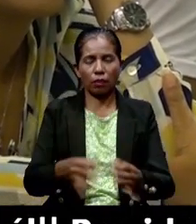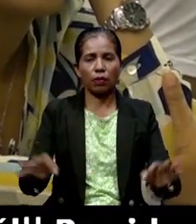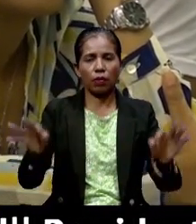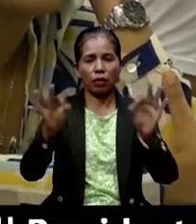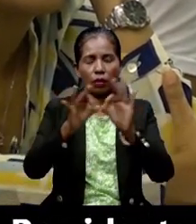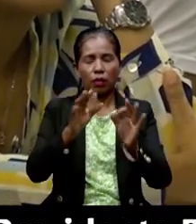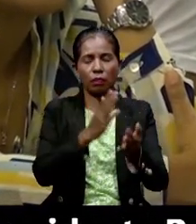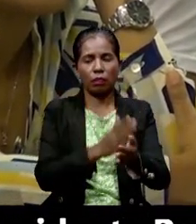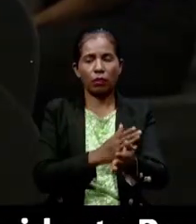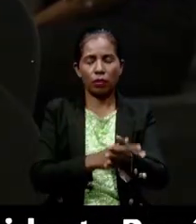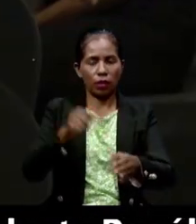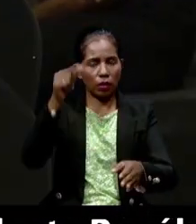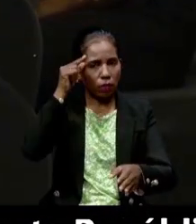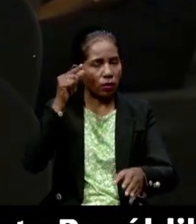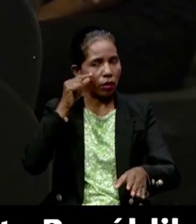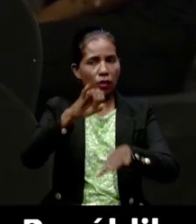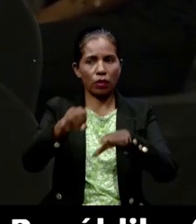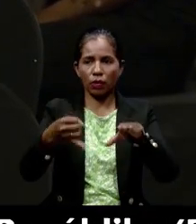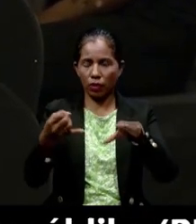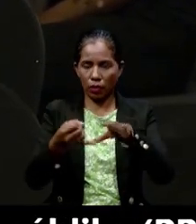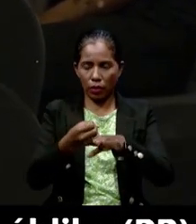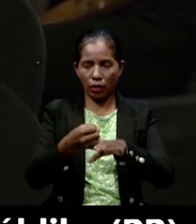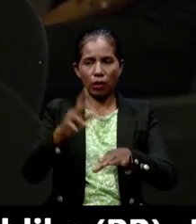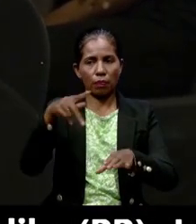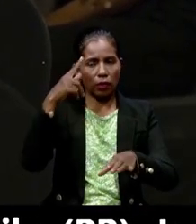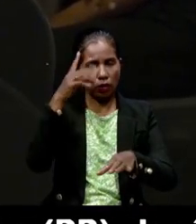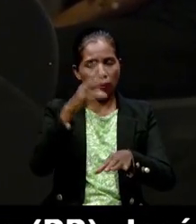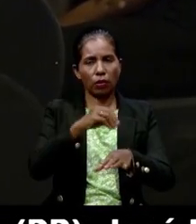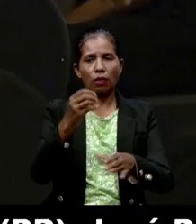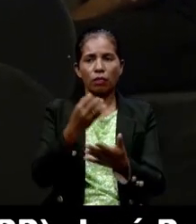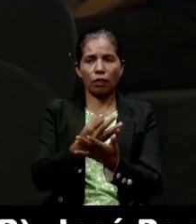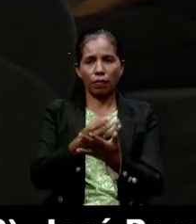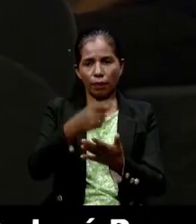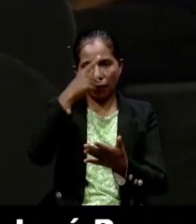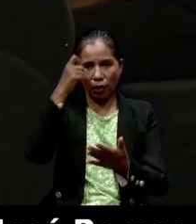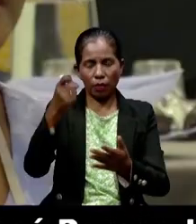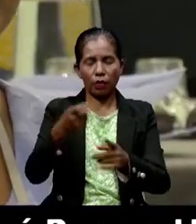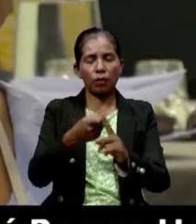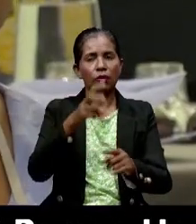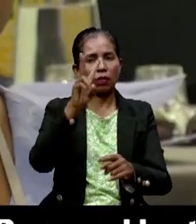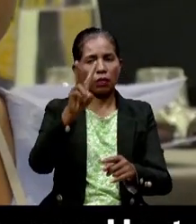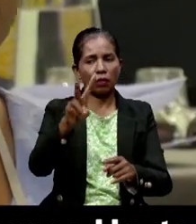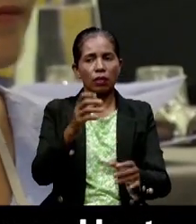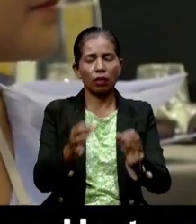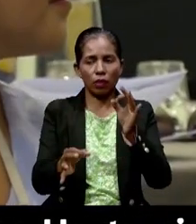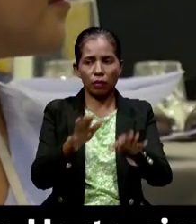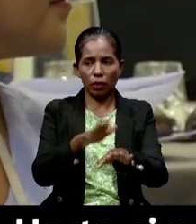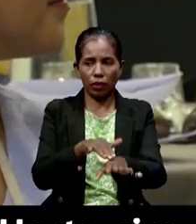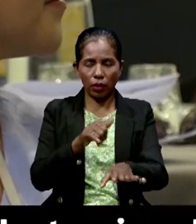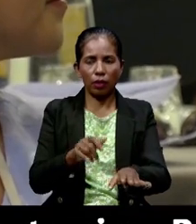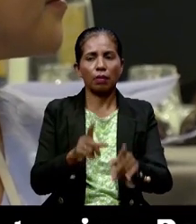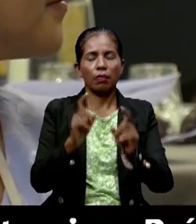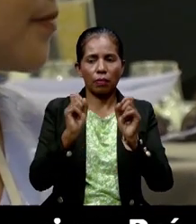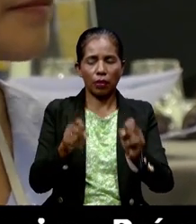ba promosau ni igualdade inklusão en termos politika no orsamento tambali husi parte ruane mas kenenei mai be